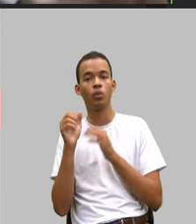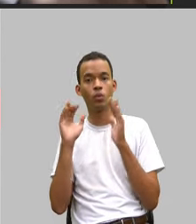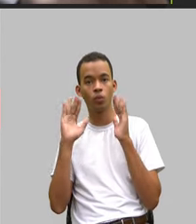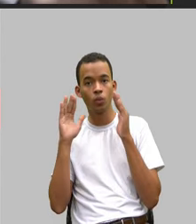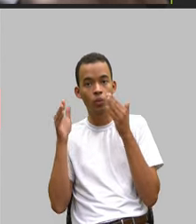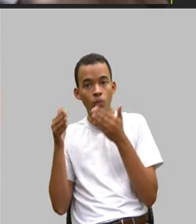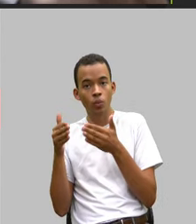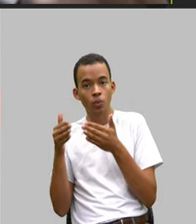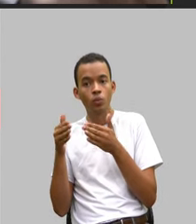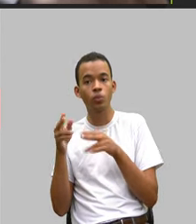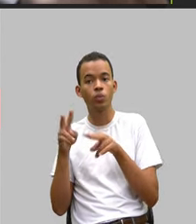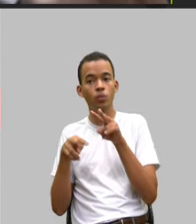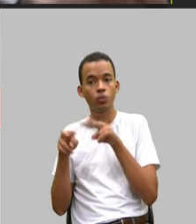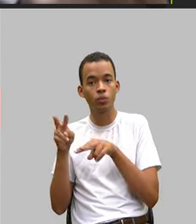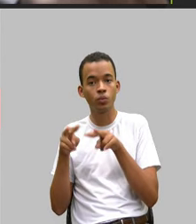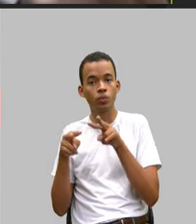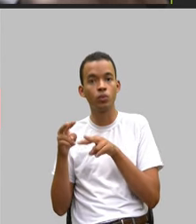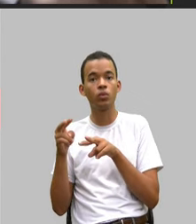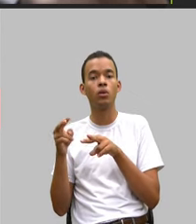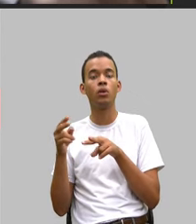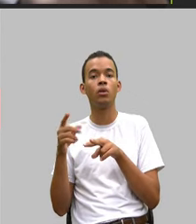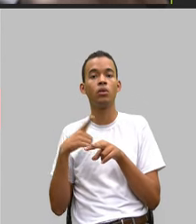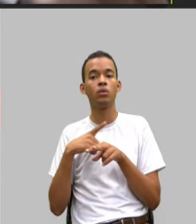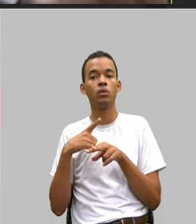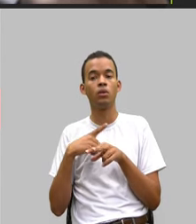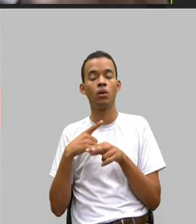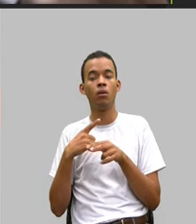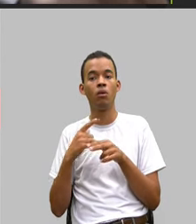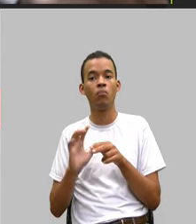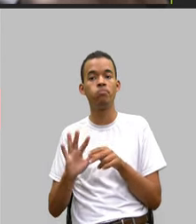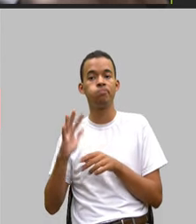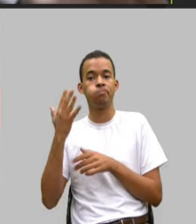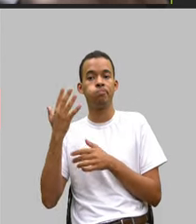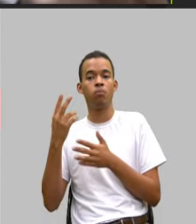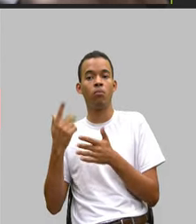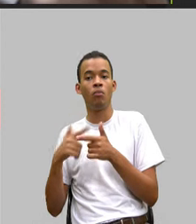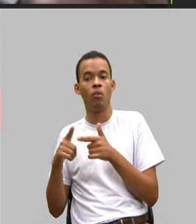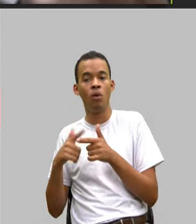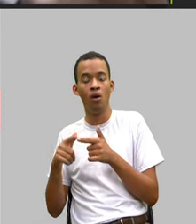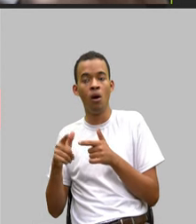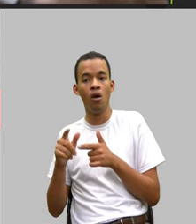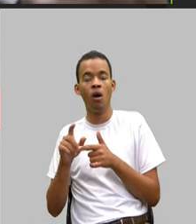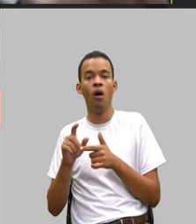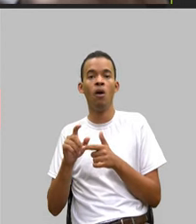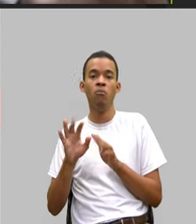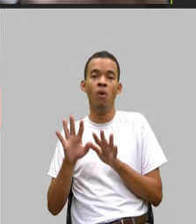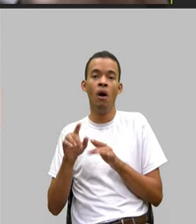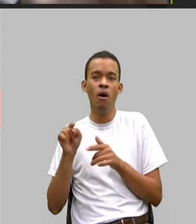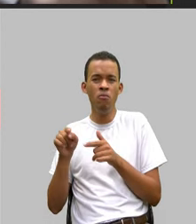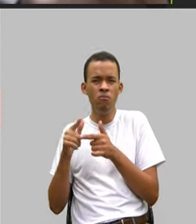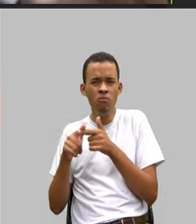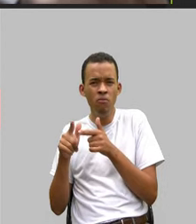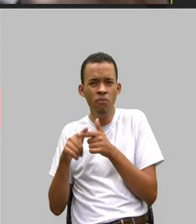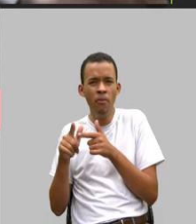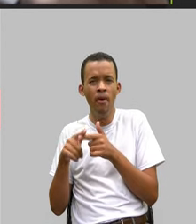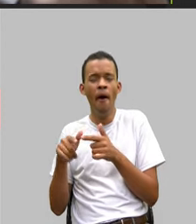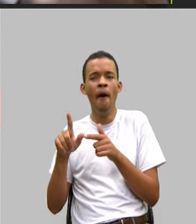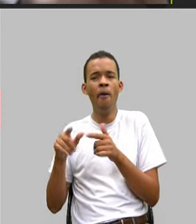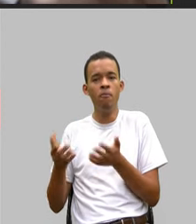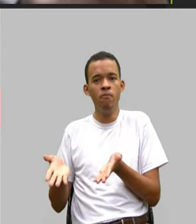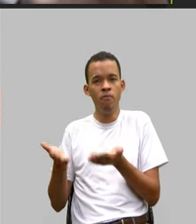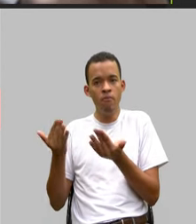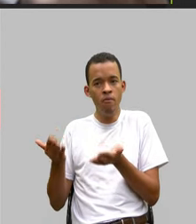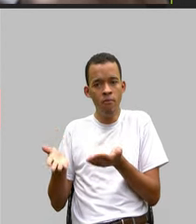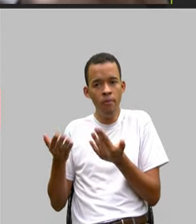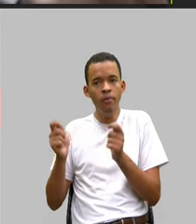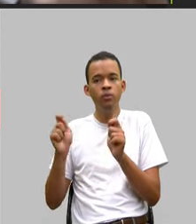colaterais com a com o uso da cannabis eh mas esses esses efeitos colaterais foram avaliados como leves e toleráveis